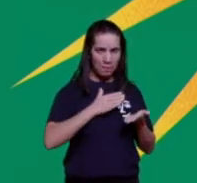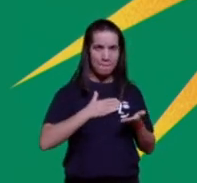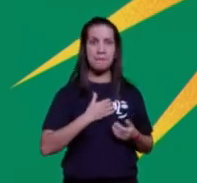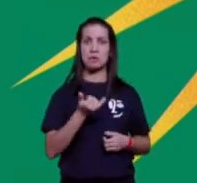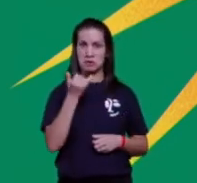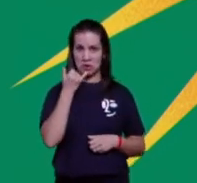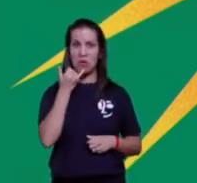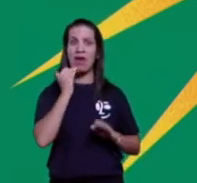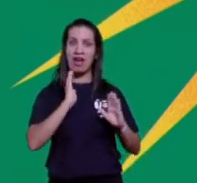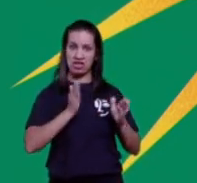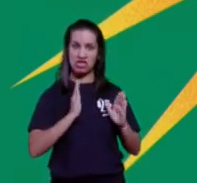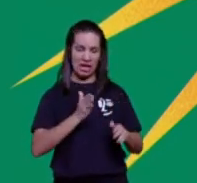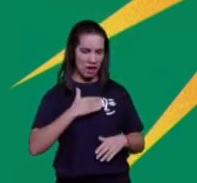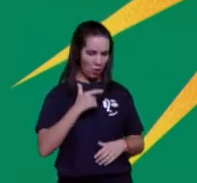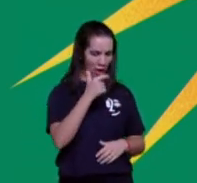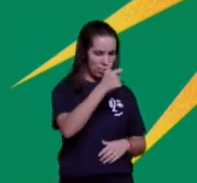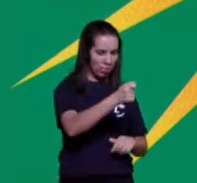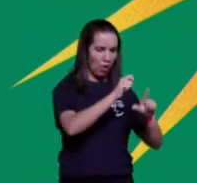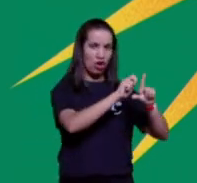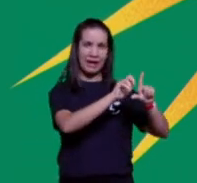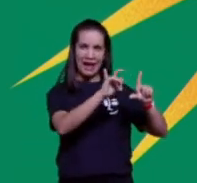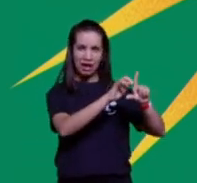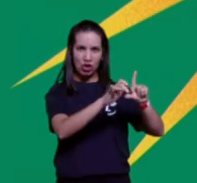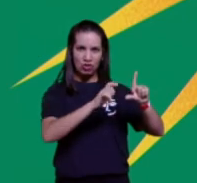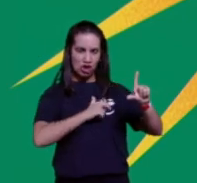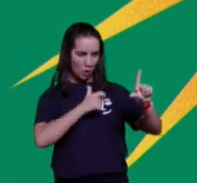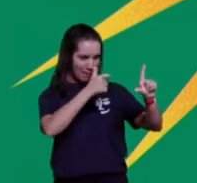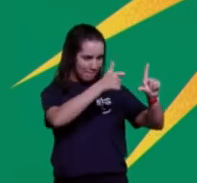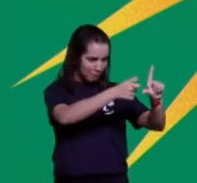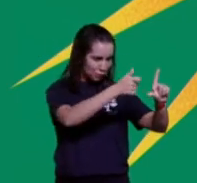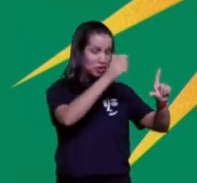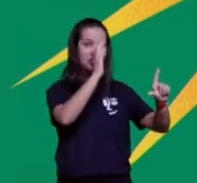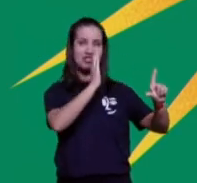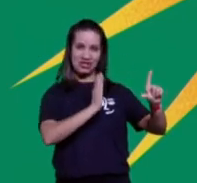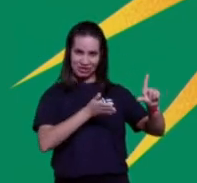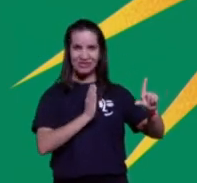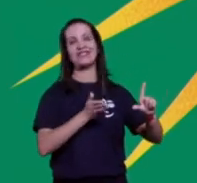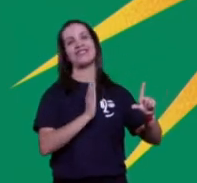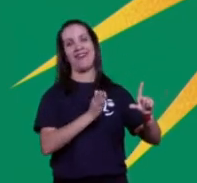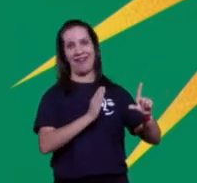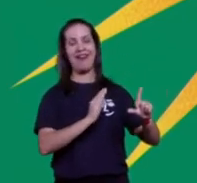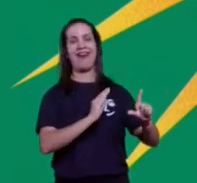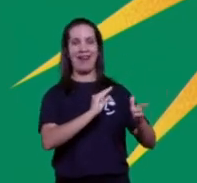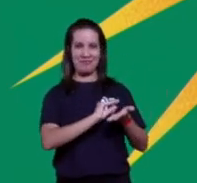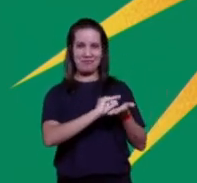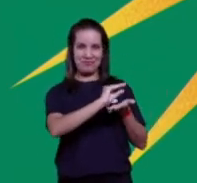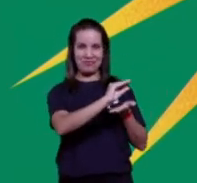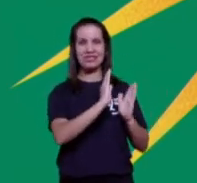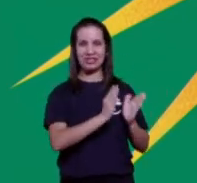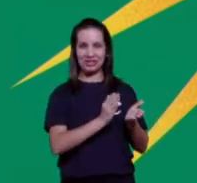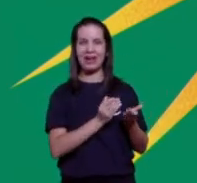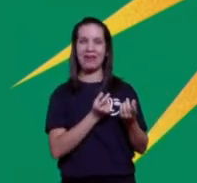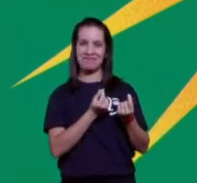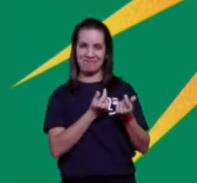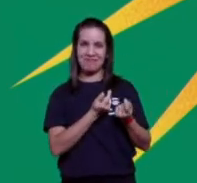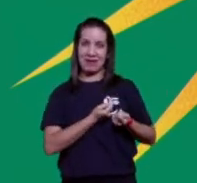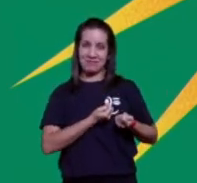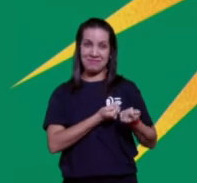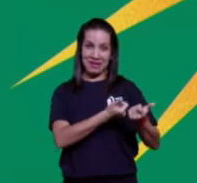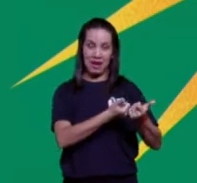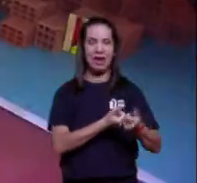celularzinho, já meti aqui um QR Code, ó, e já doei. Agora, o negócio, essa coisa